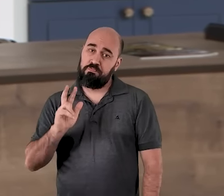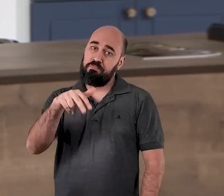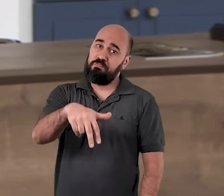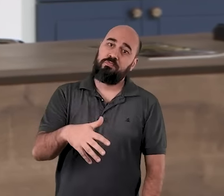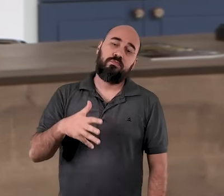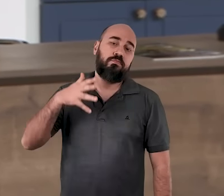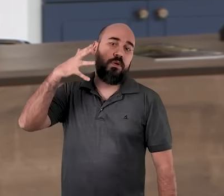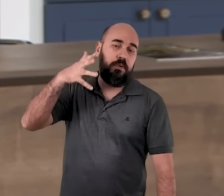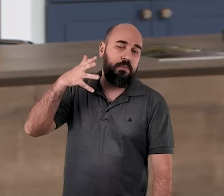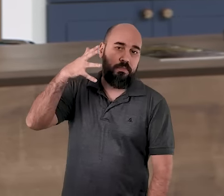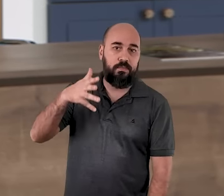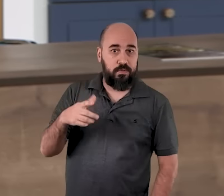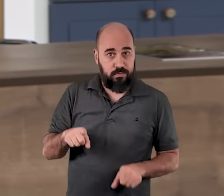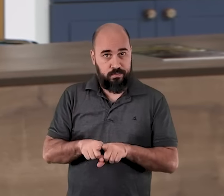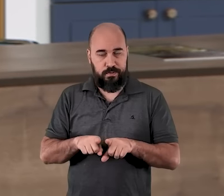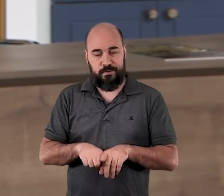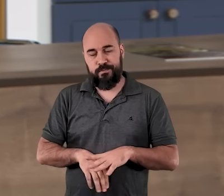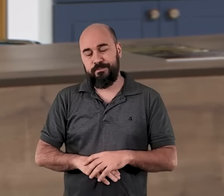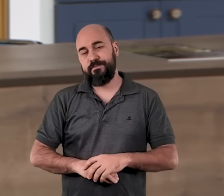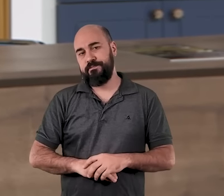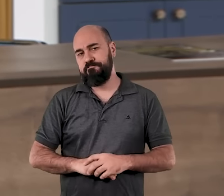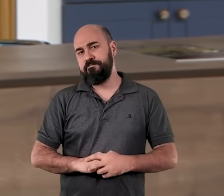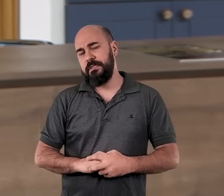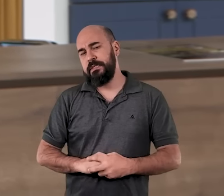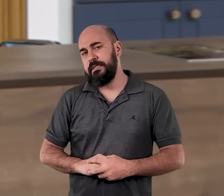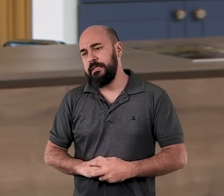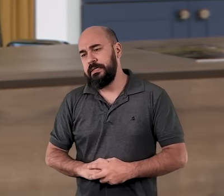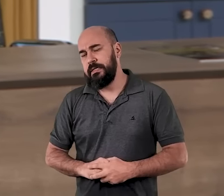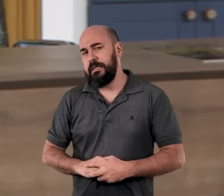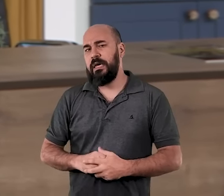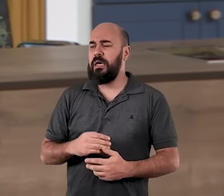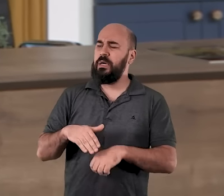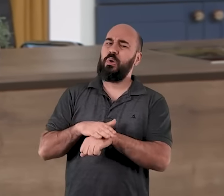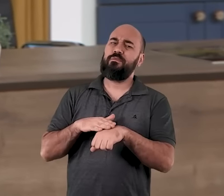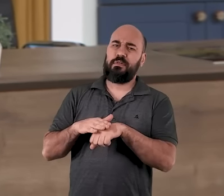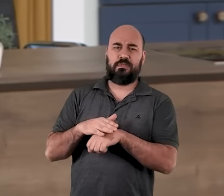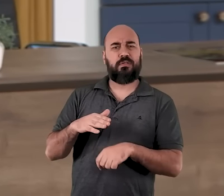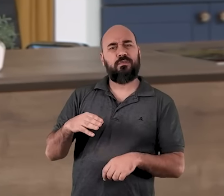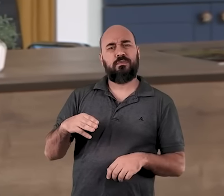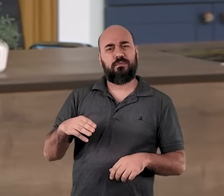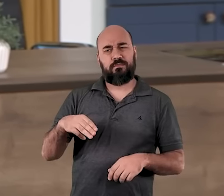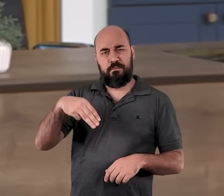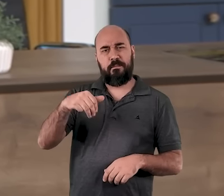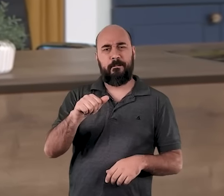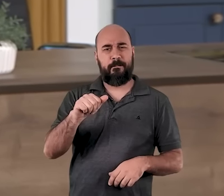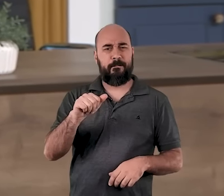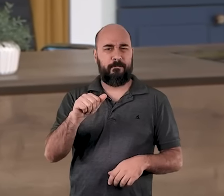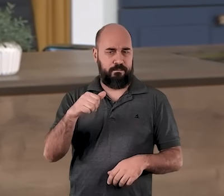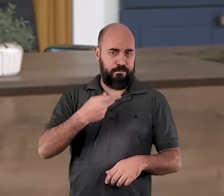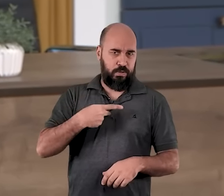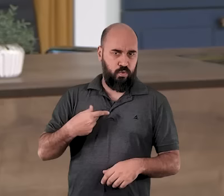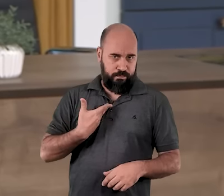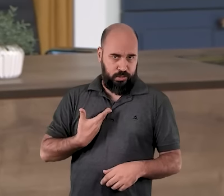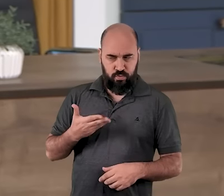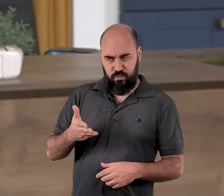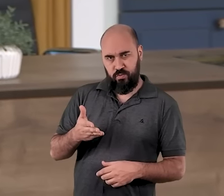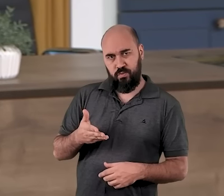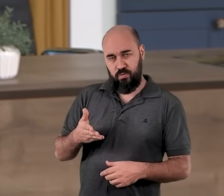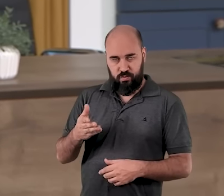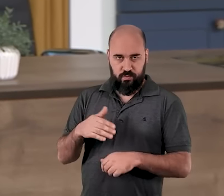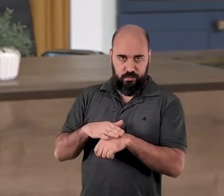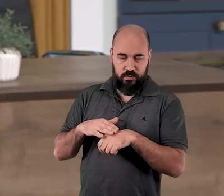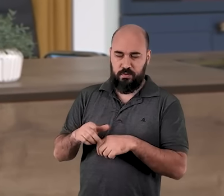sermão. Bem, depois conversando com o pastor Marcelo após o almoço, ele me disse assim: